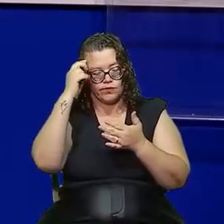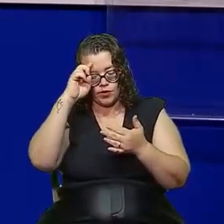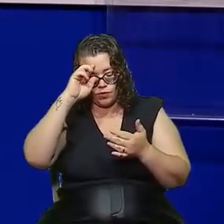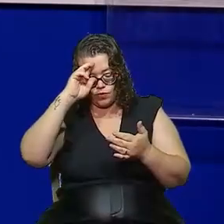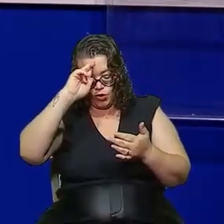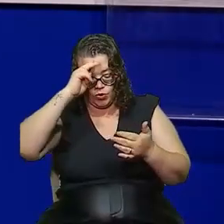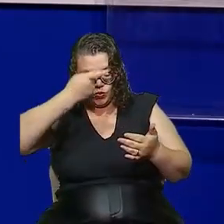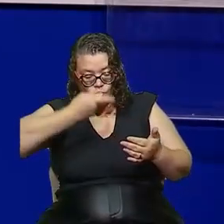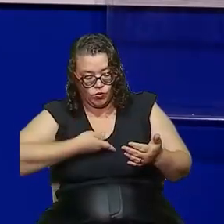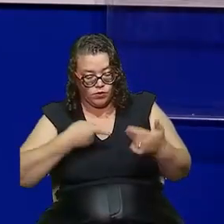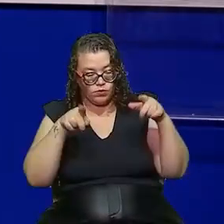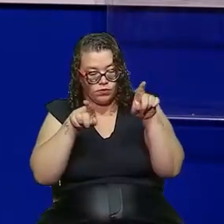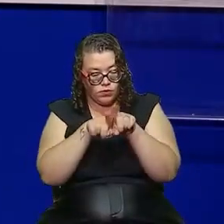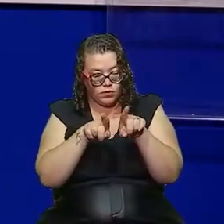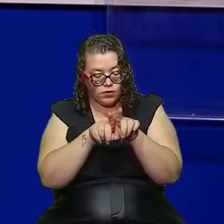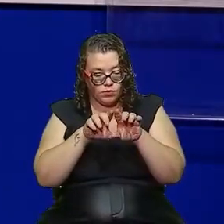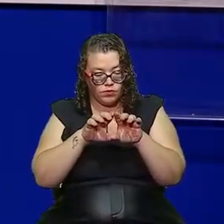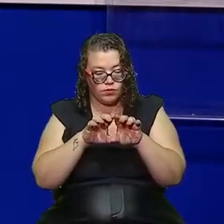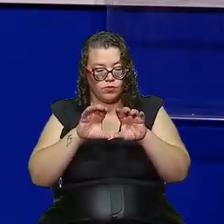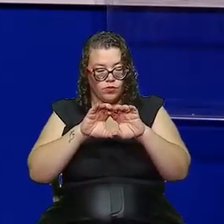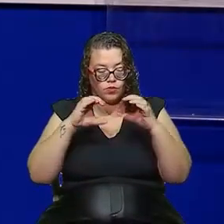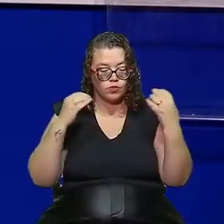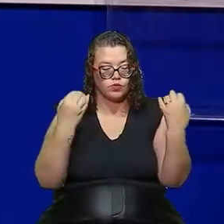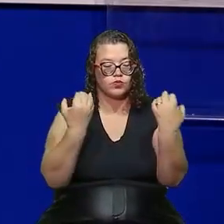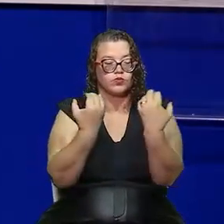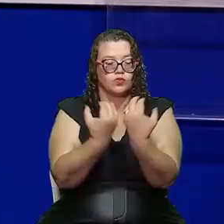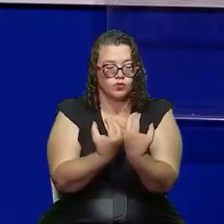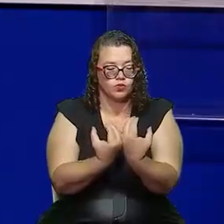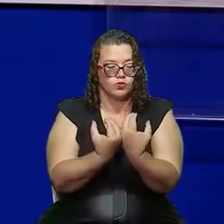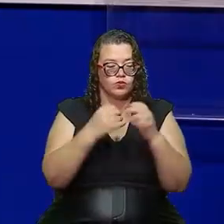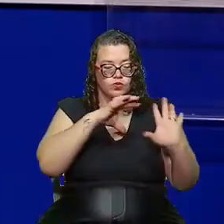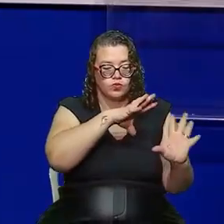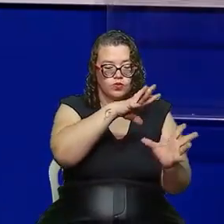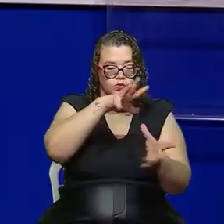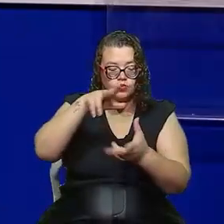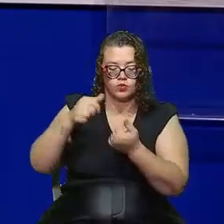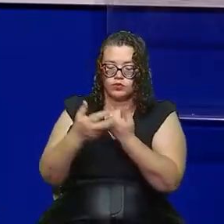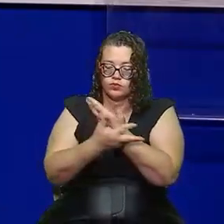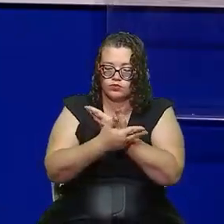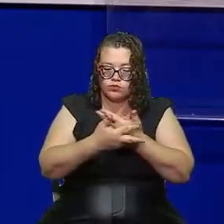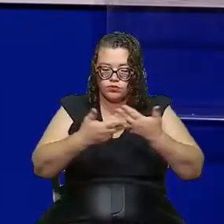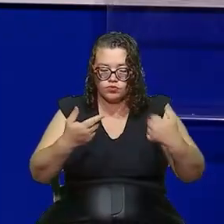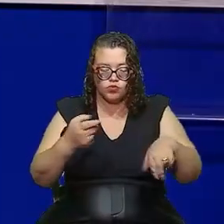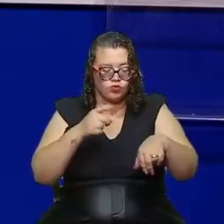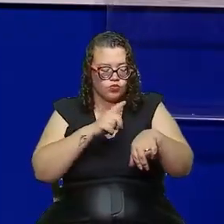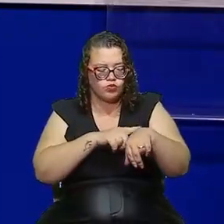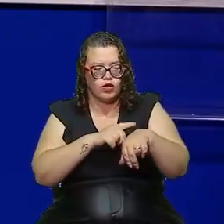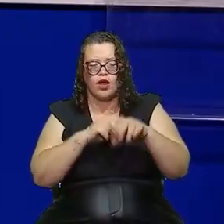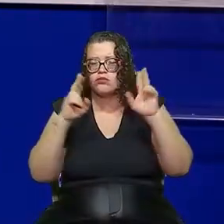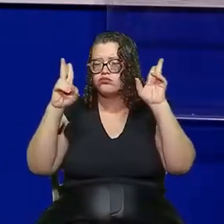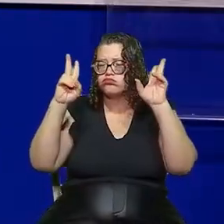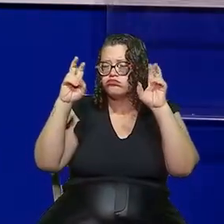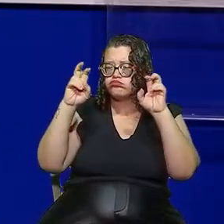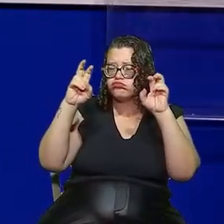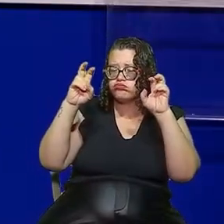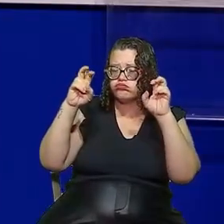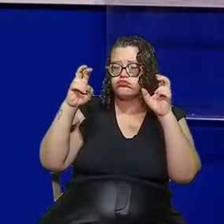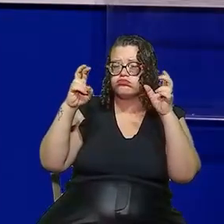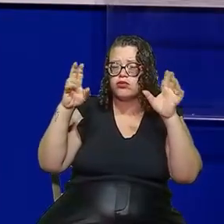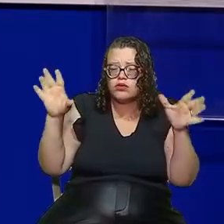um coletivo cheio de universos, né? Um pluriverso, uma pluriversalidade, né? De temas,